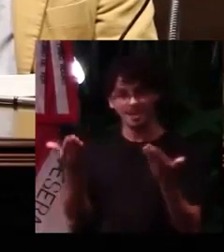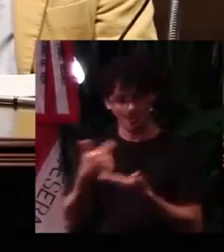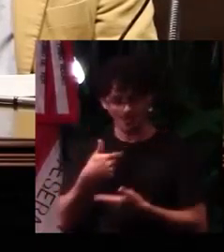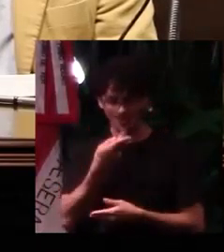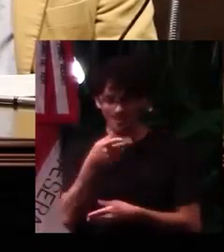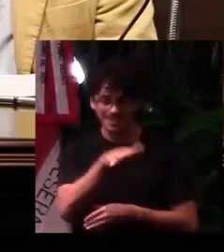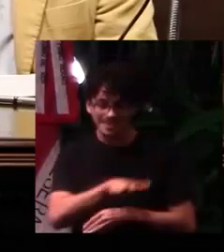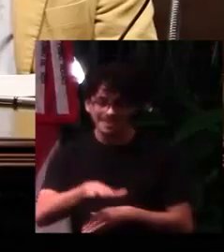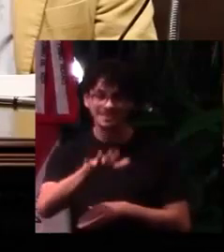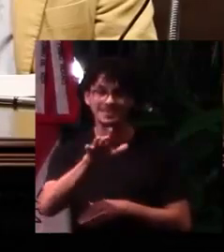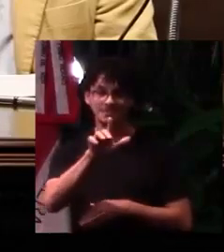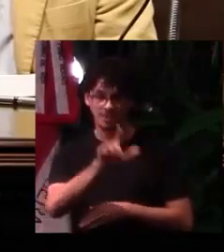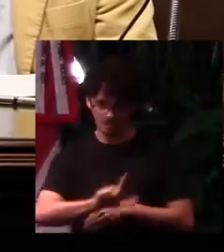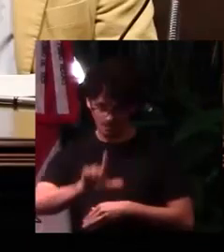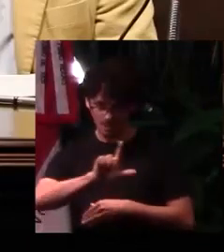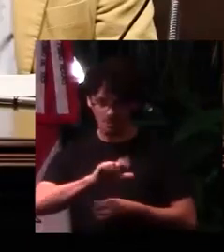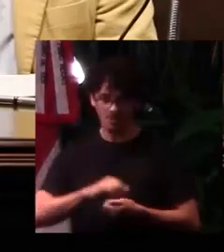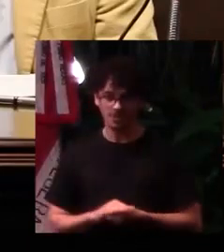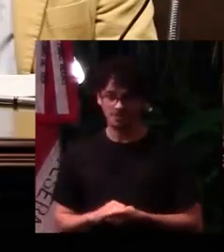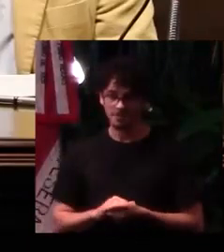literatura,